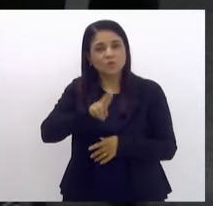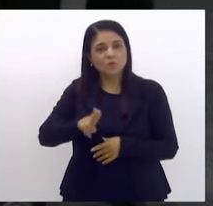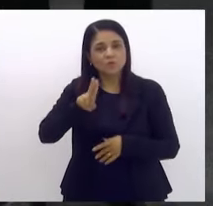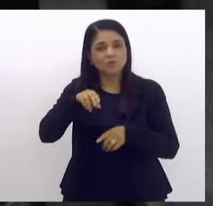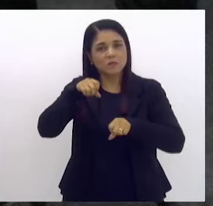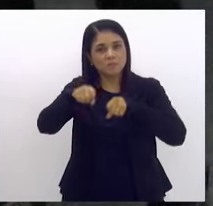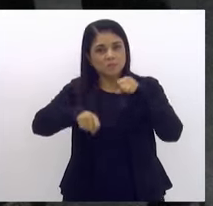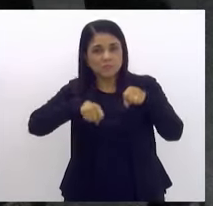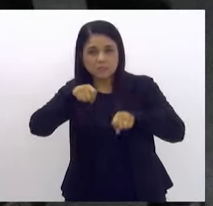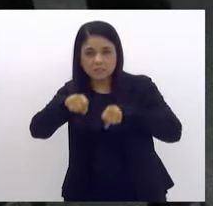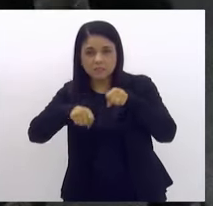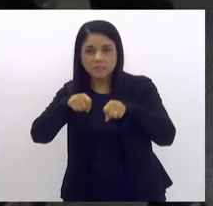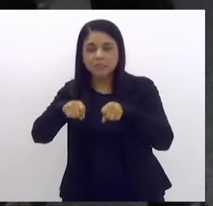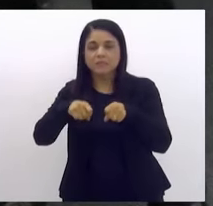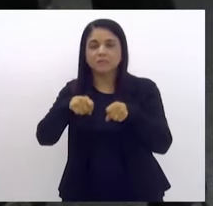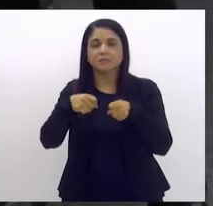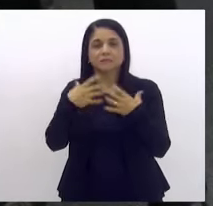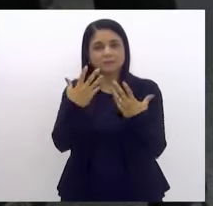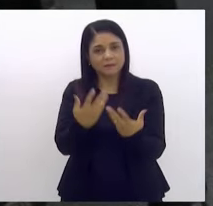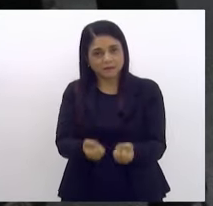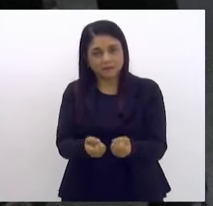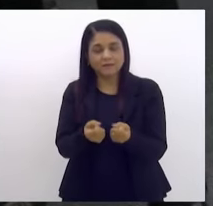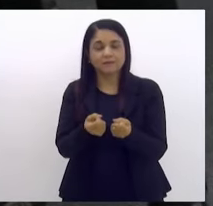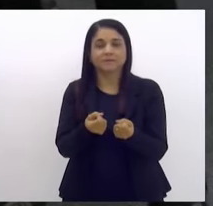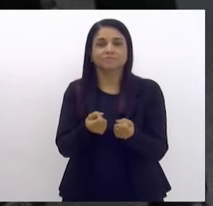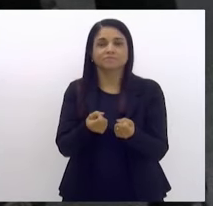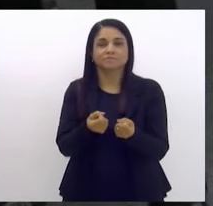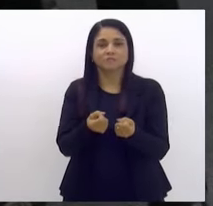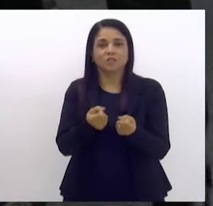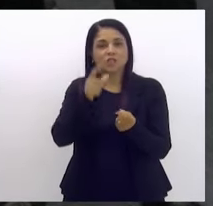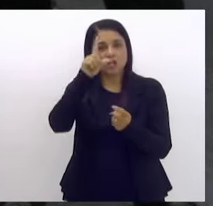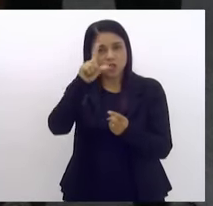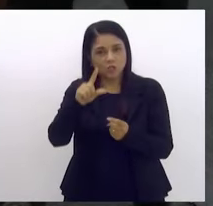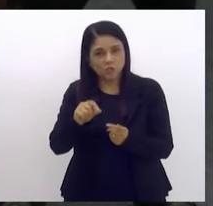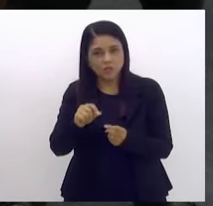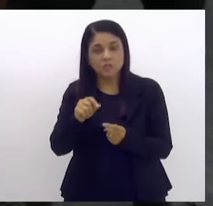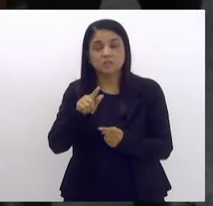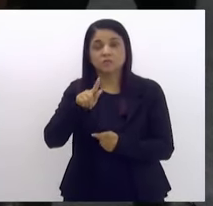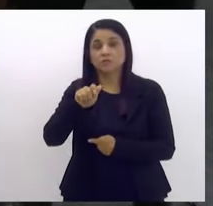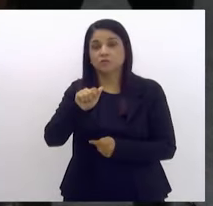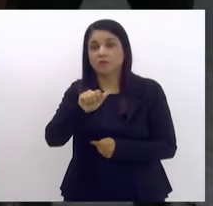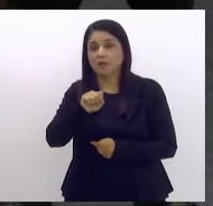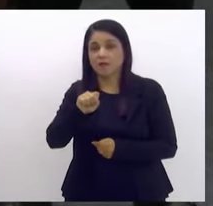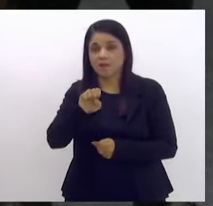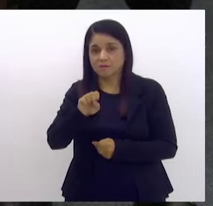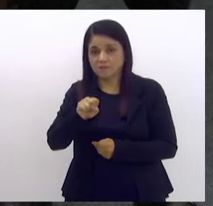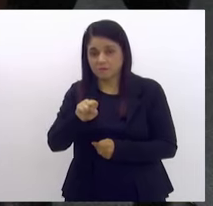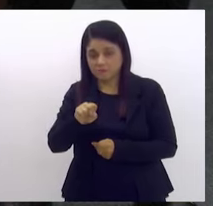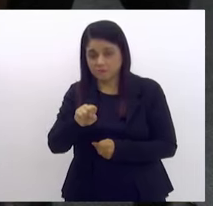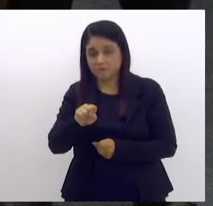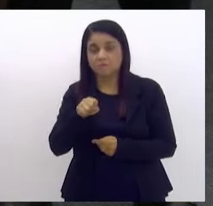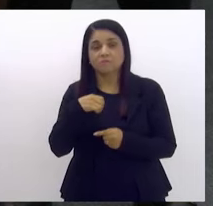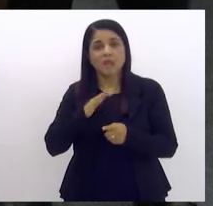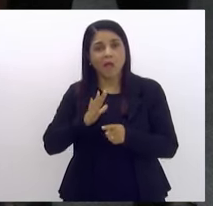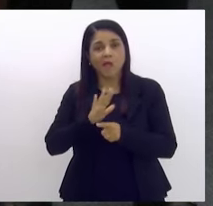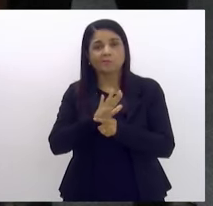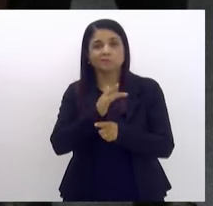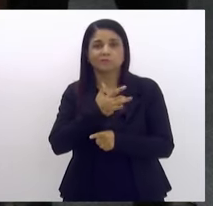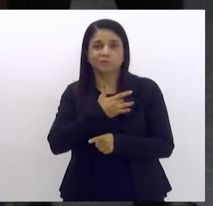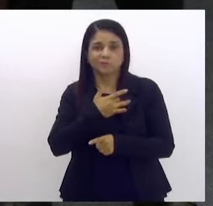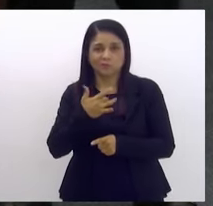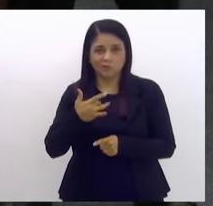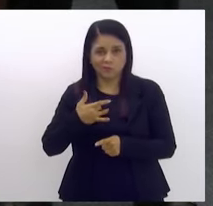bicicleta seja bem recebido como algo que reduz as emissões de gases, que contribui com a saúde da